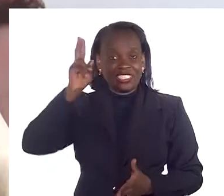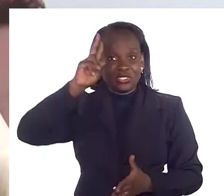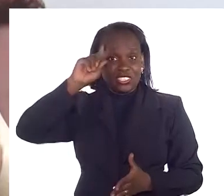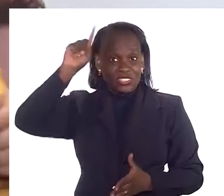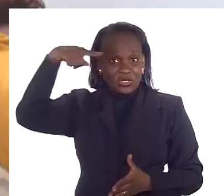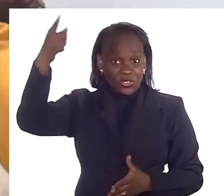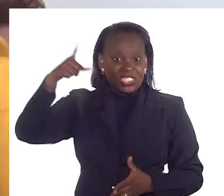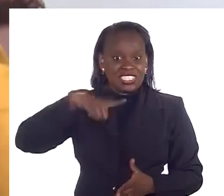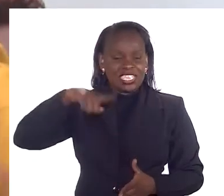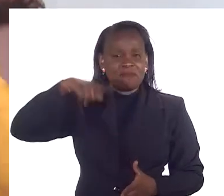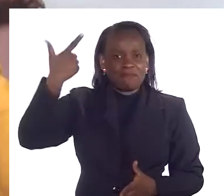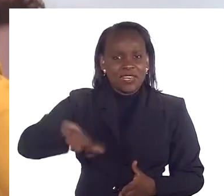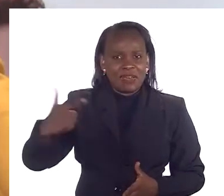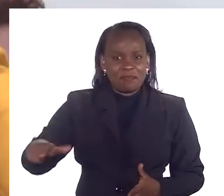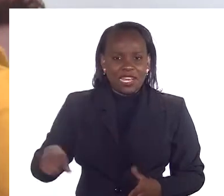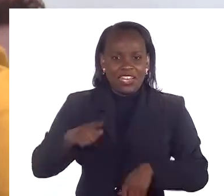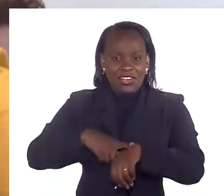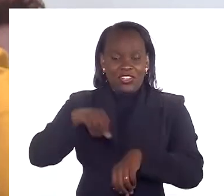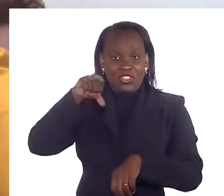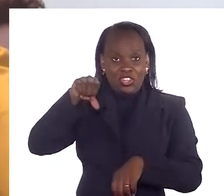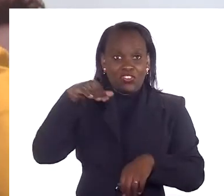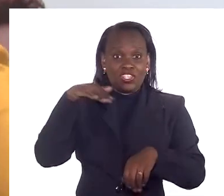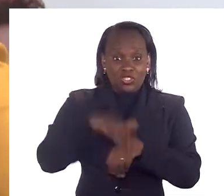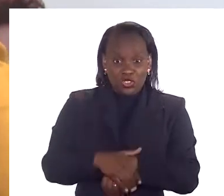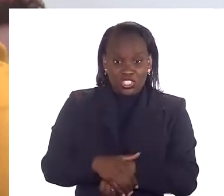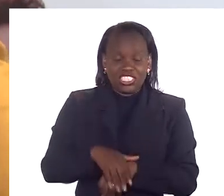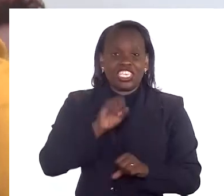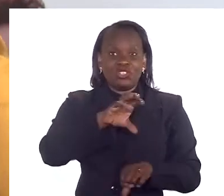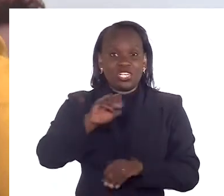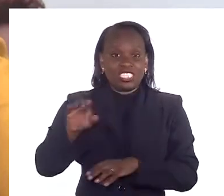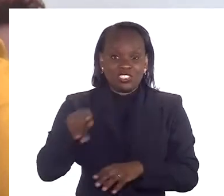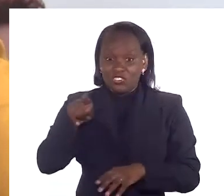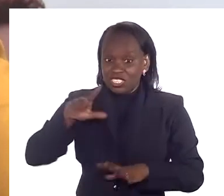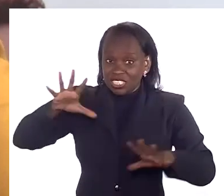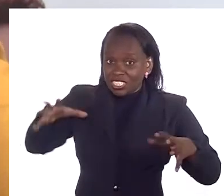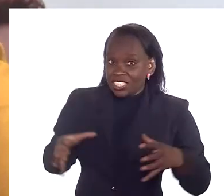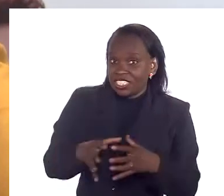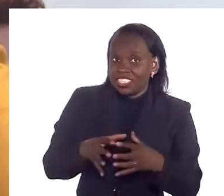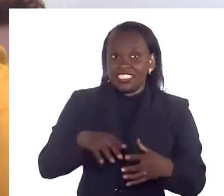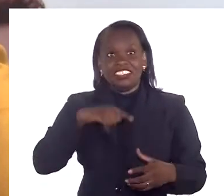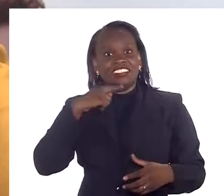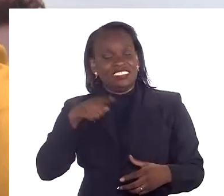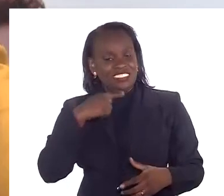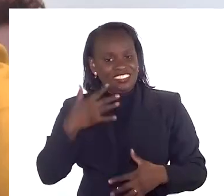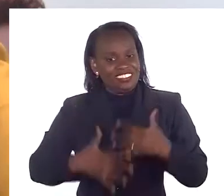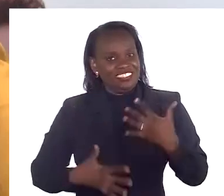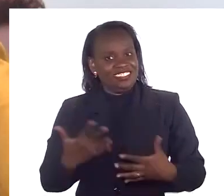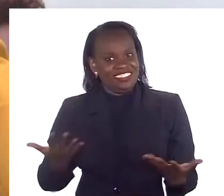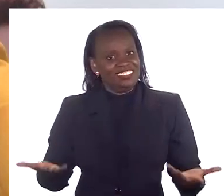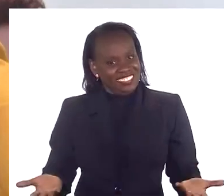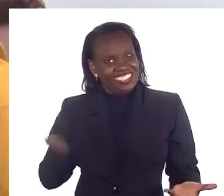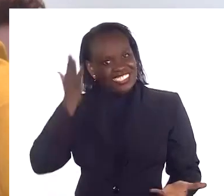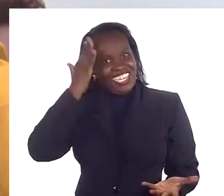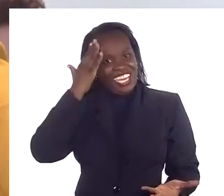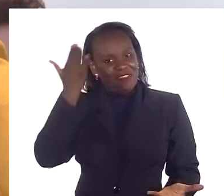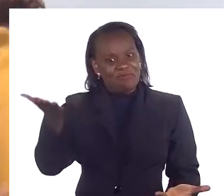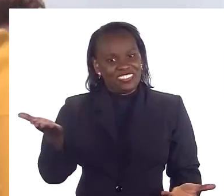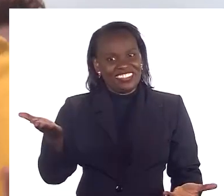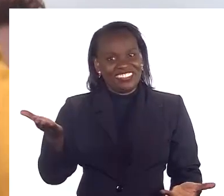aqui, mas na segunda-feira que vem tem muito mais às 9 horas da noite. Educação, se você não se envolver,